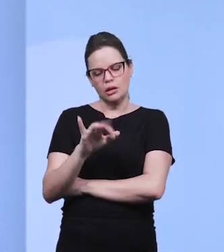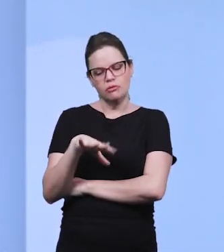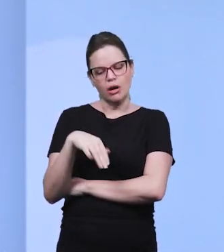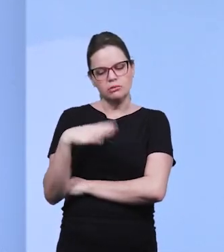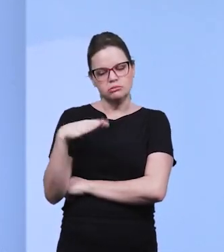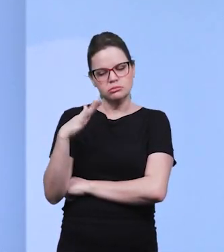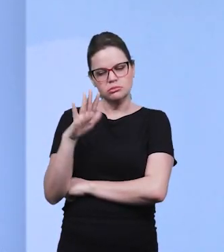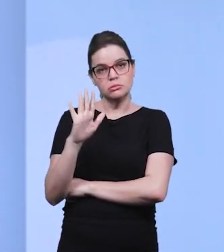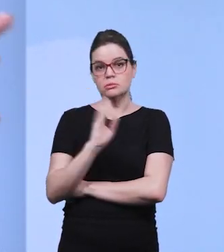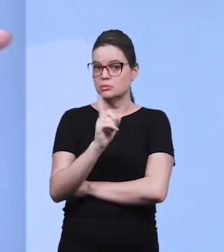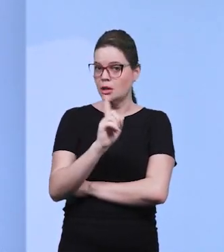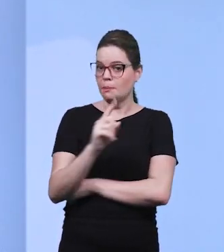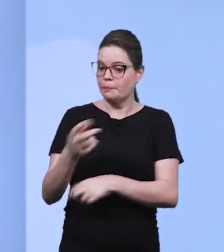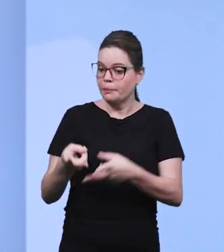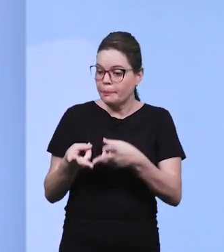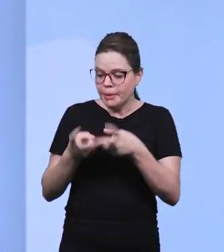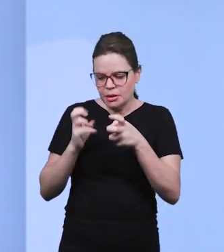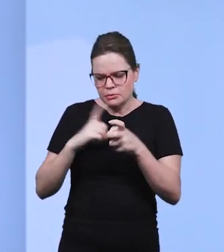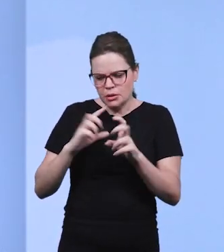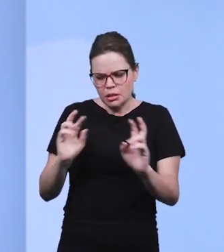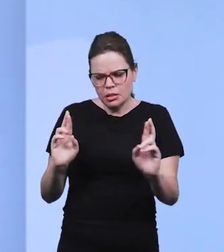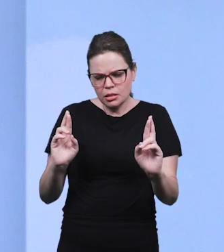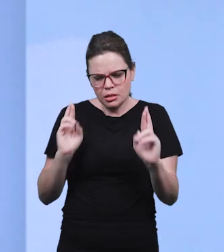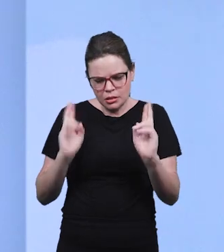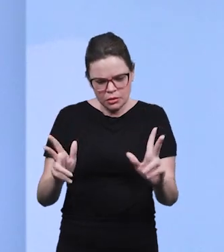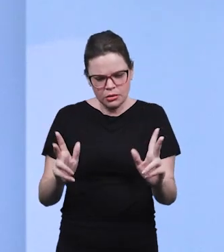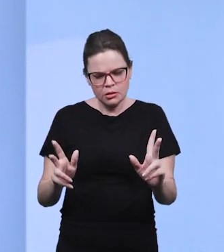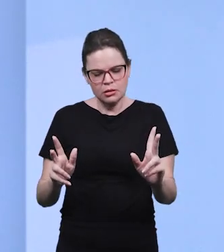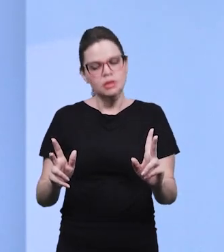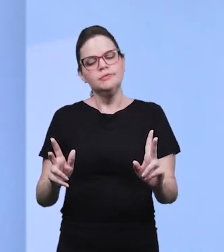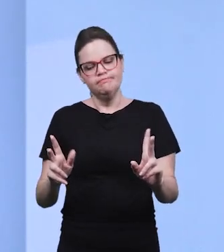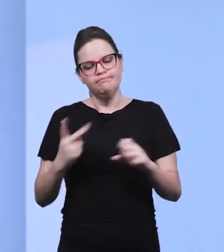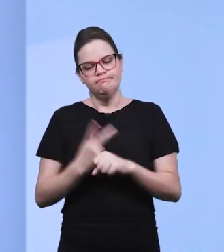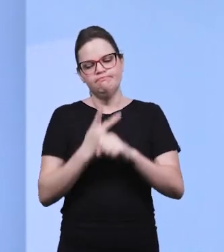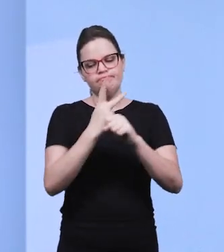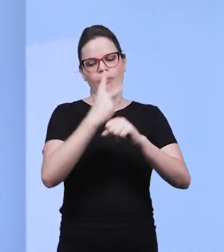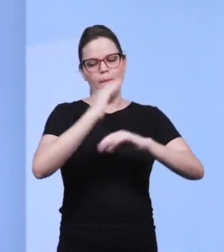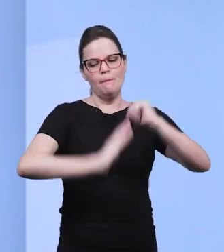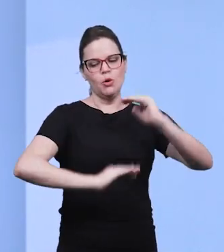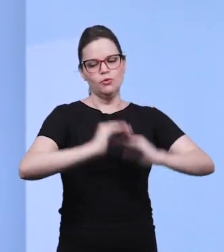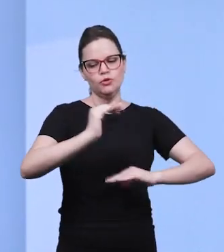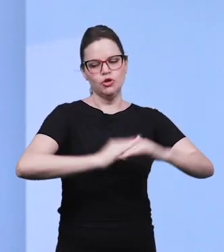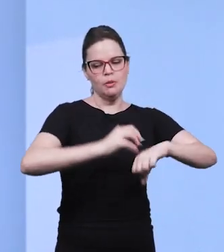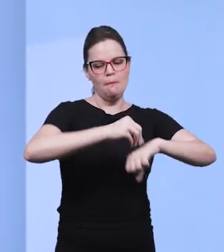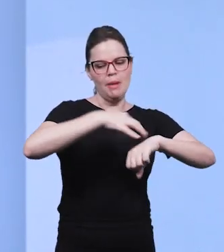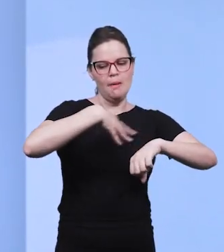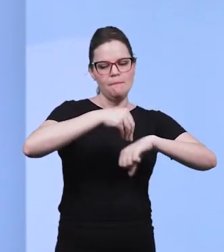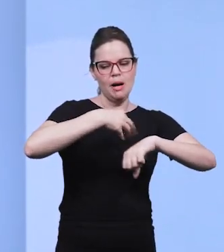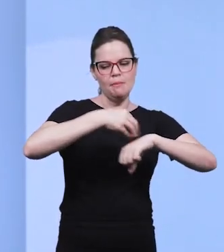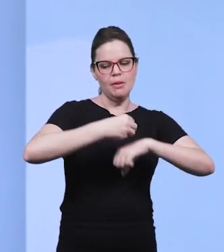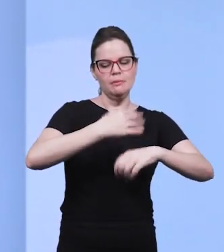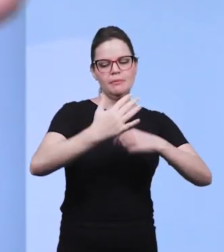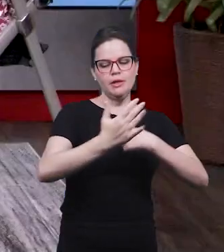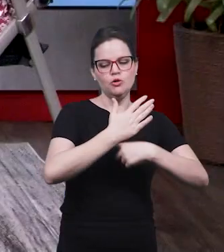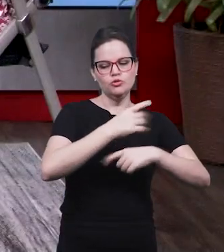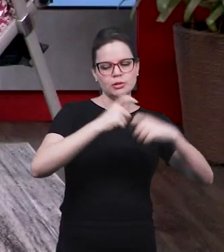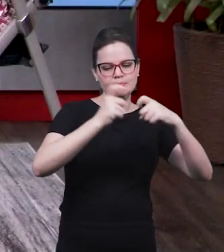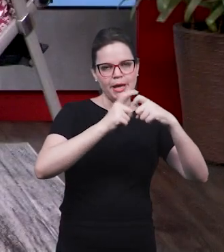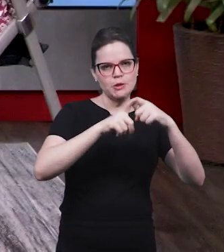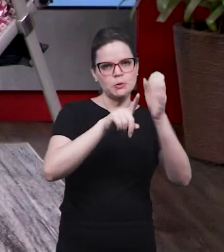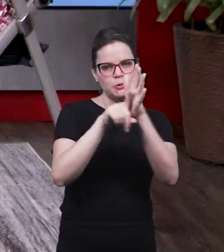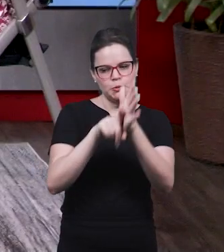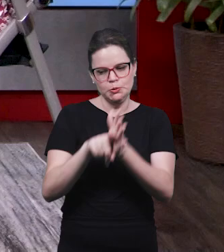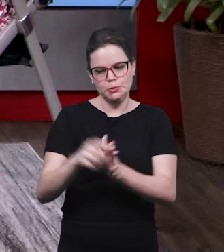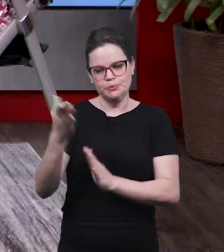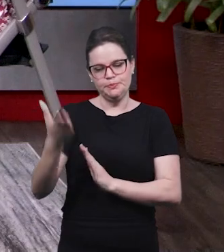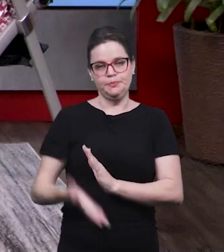desenvolver. Não, percebeu diferenças que estão muito marcantes, já procura logo essa investigação, né? E como